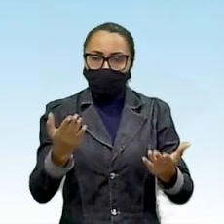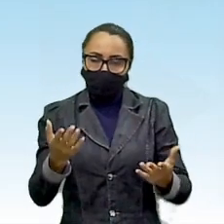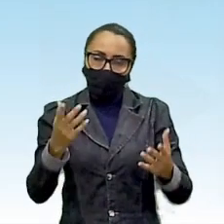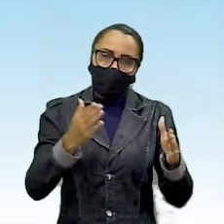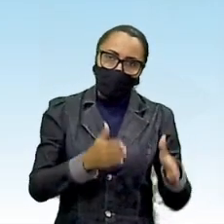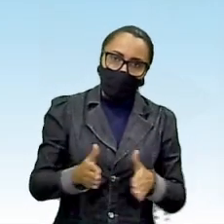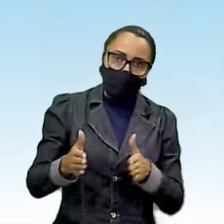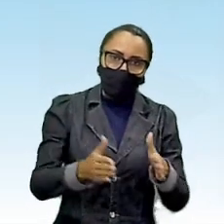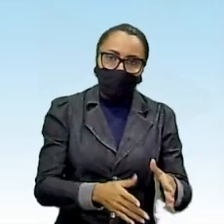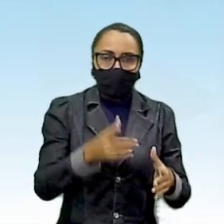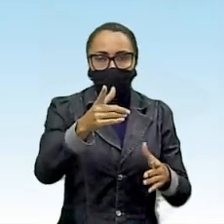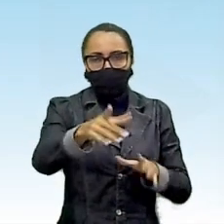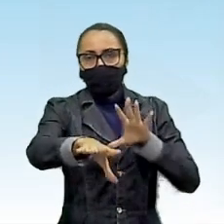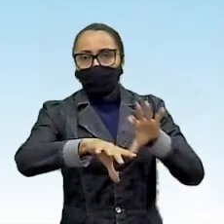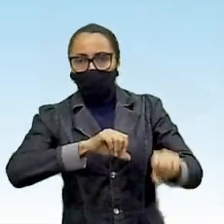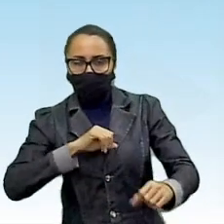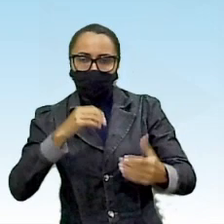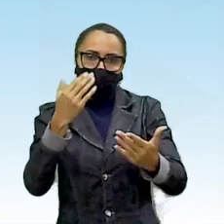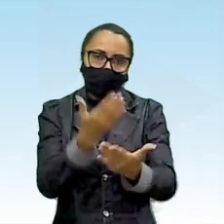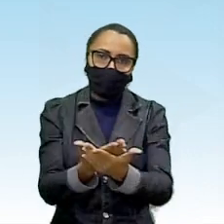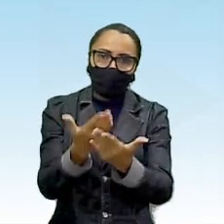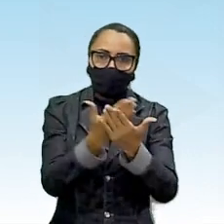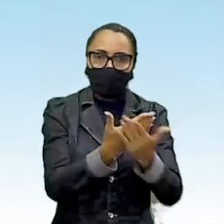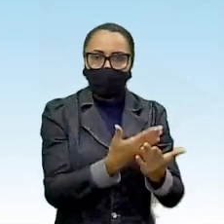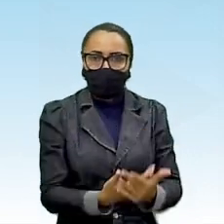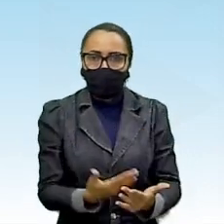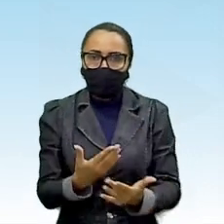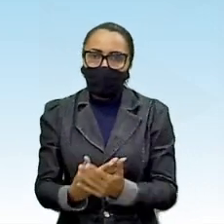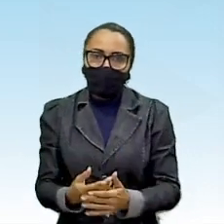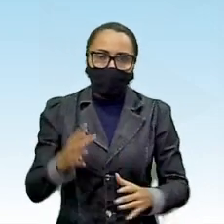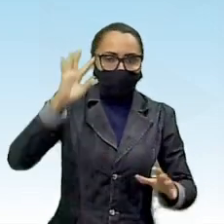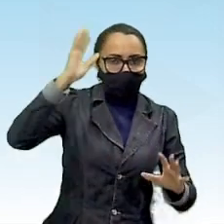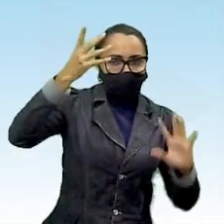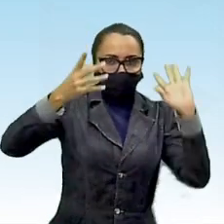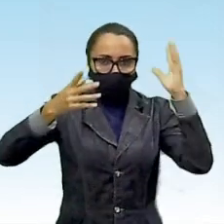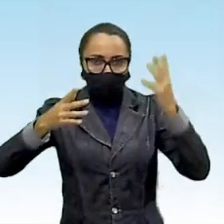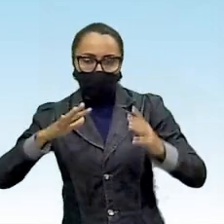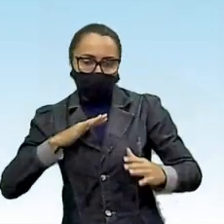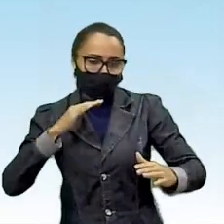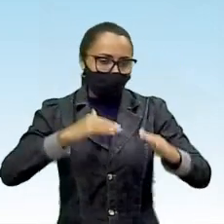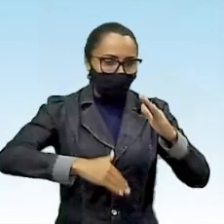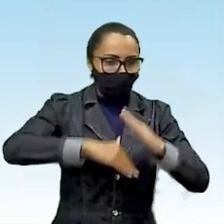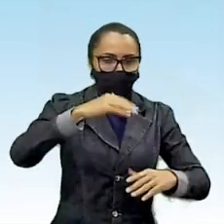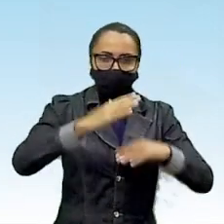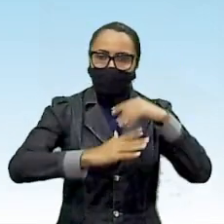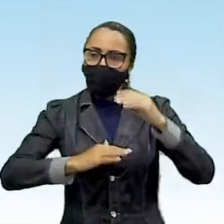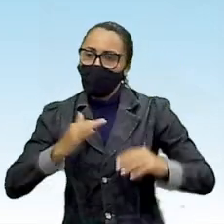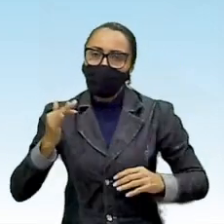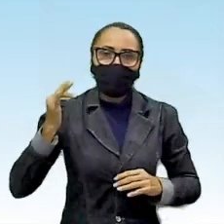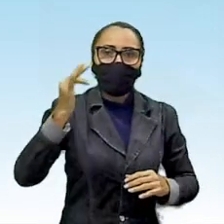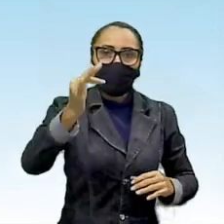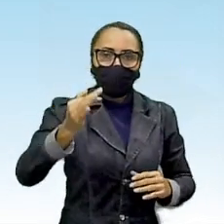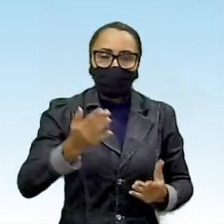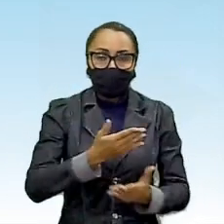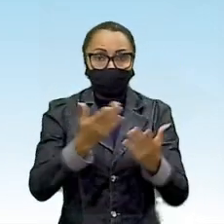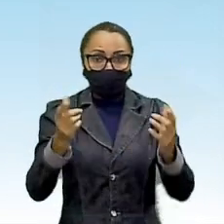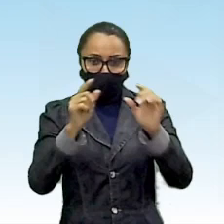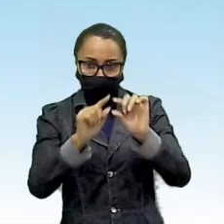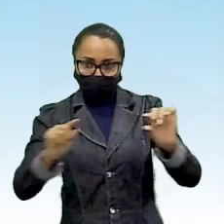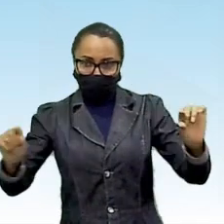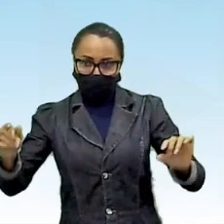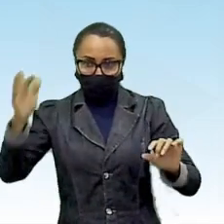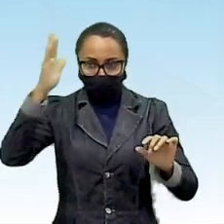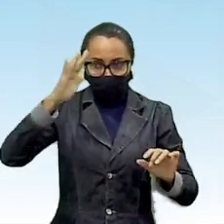né, se informando, né, estudando, né, decidindo a área que vocês vão seguir exatamente. E aí uma frase de um